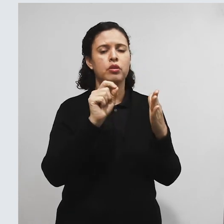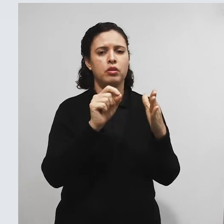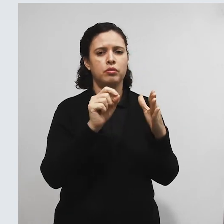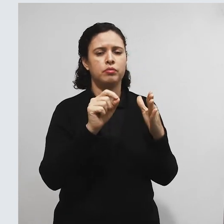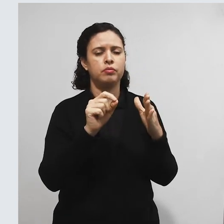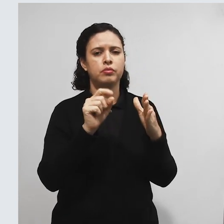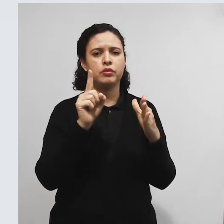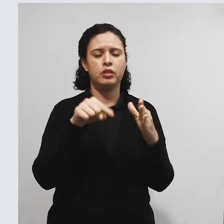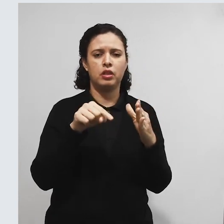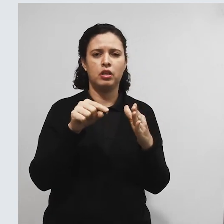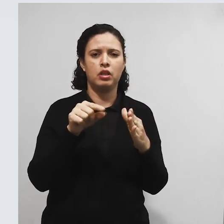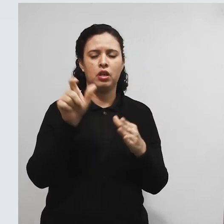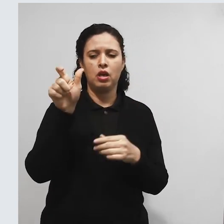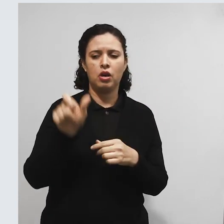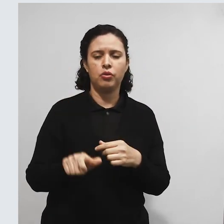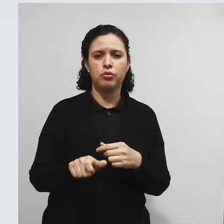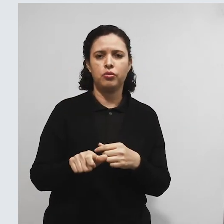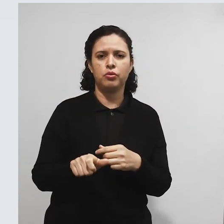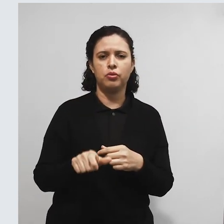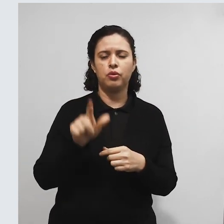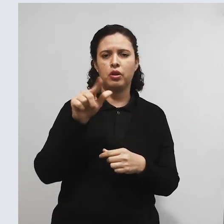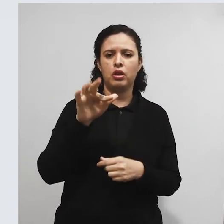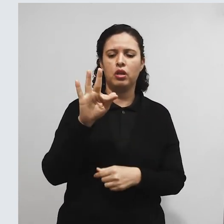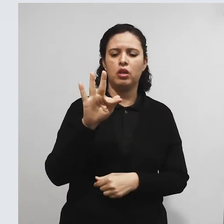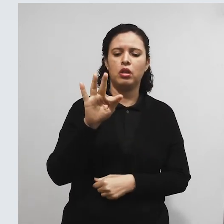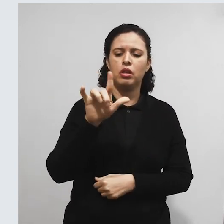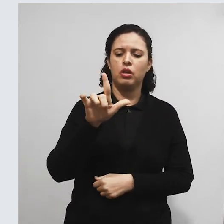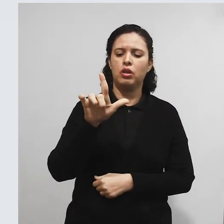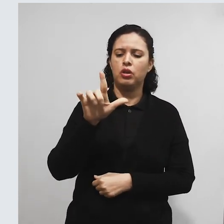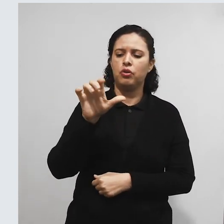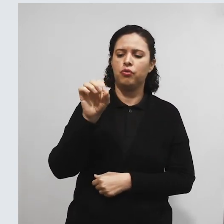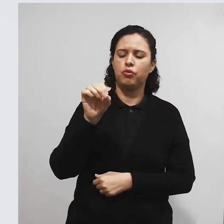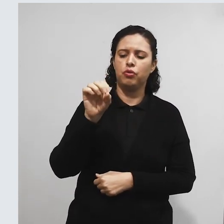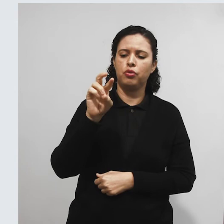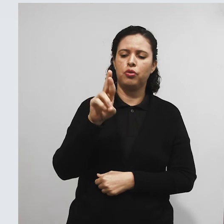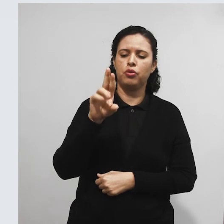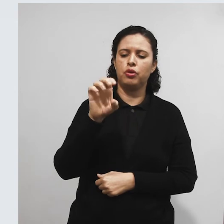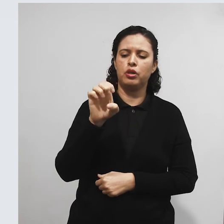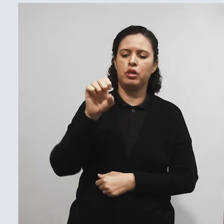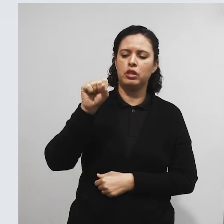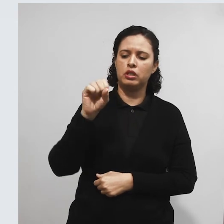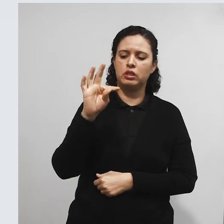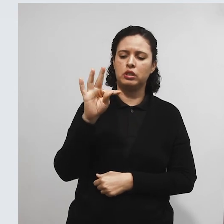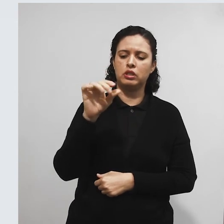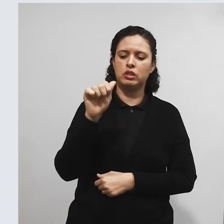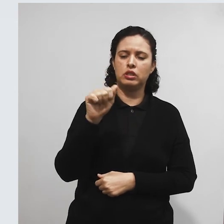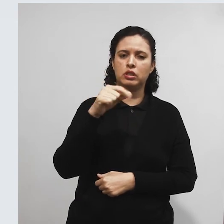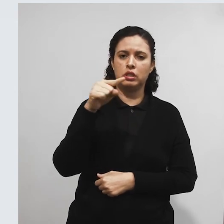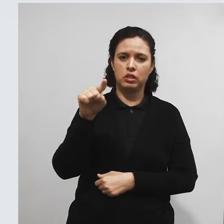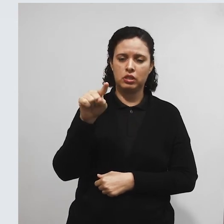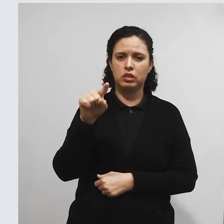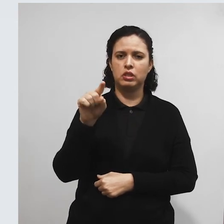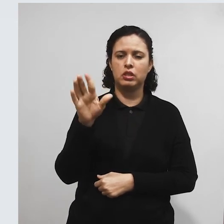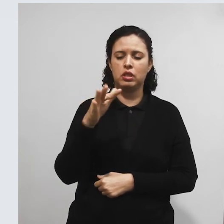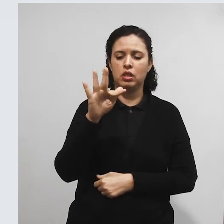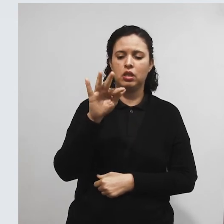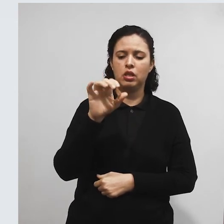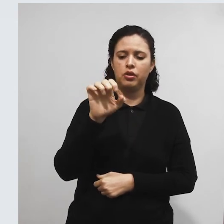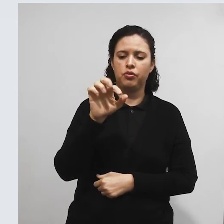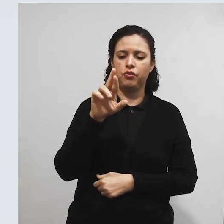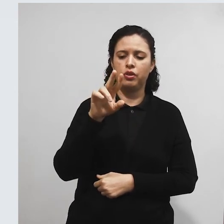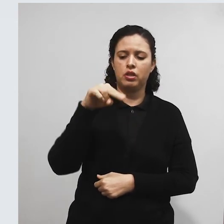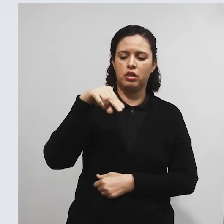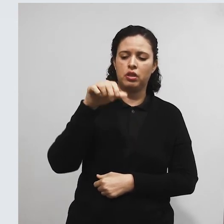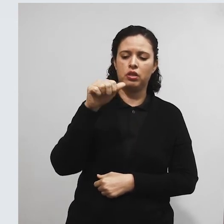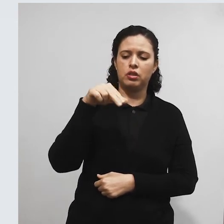isso. Um autor chamado Florestan Fernandes, né, que é considerado o maior de todos